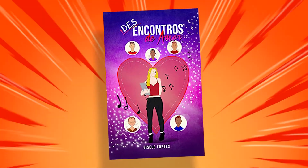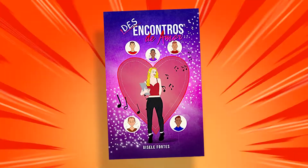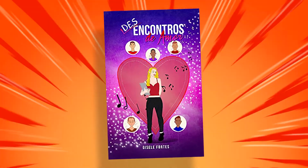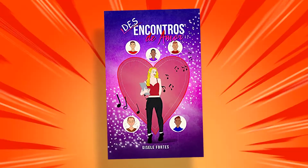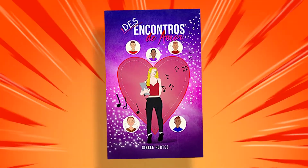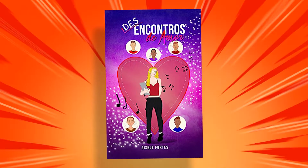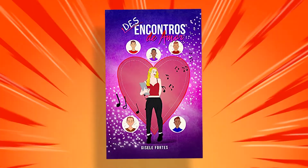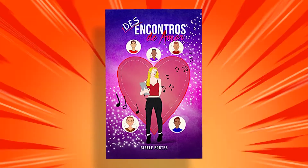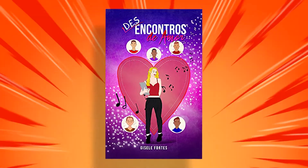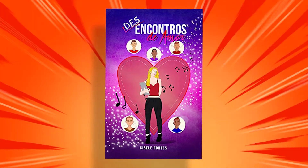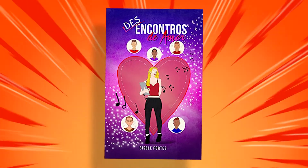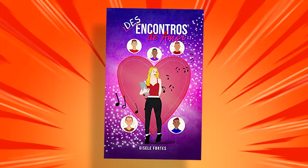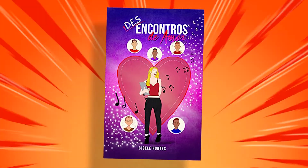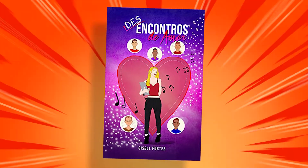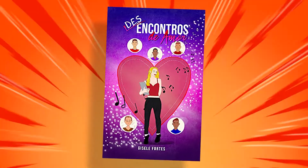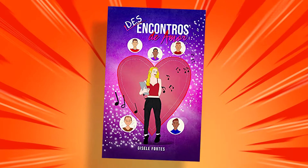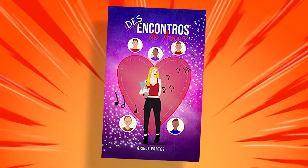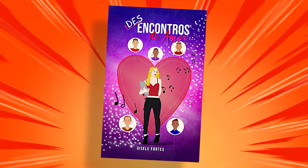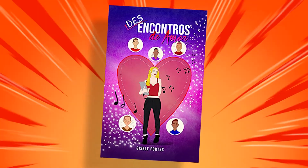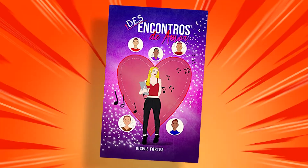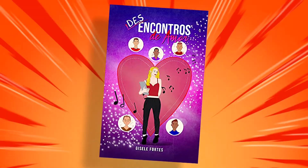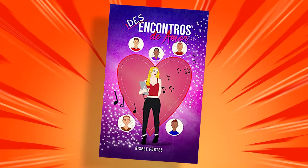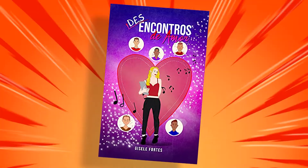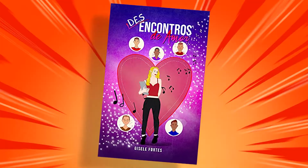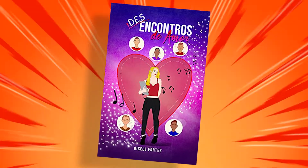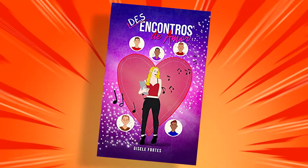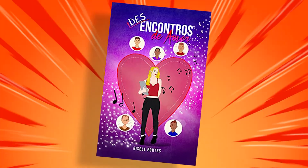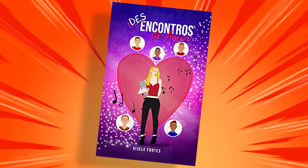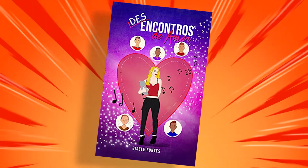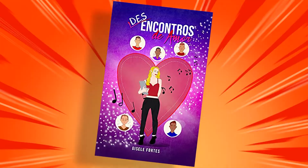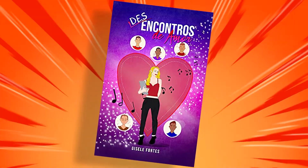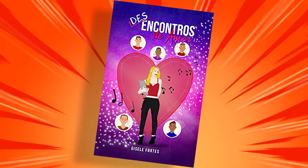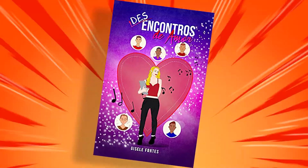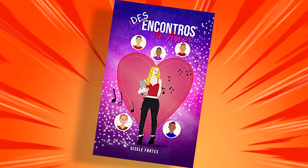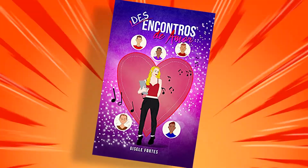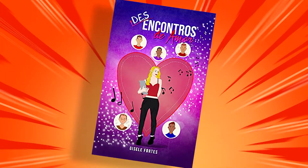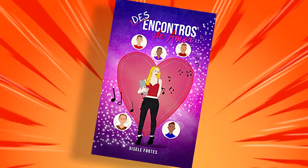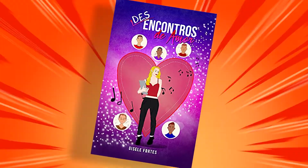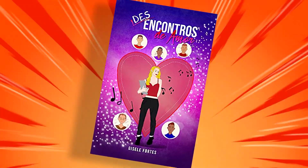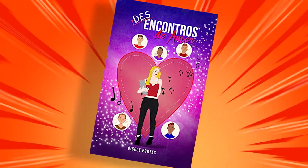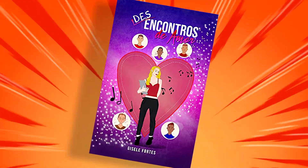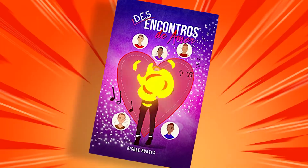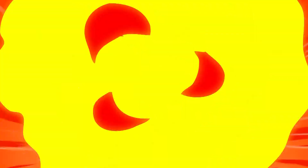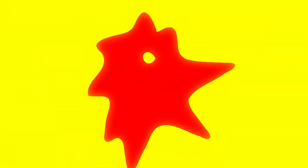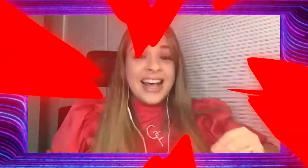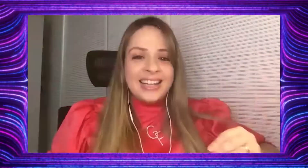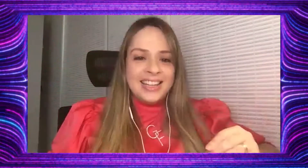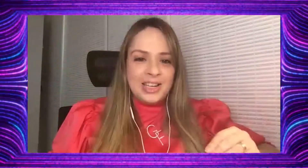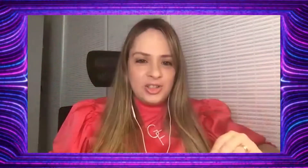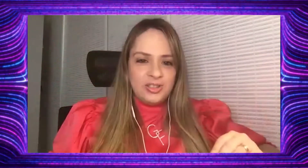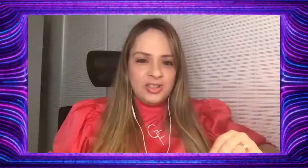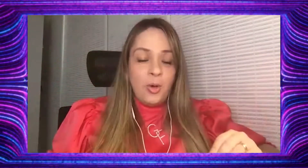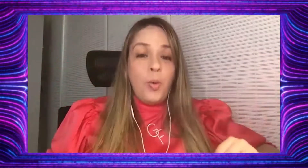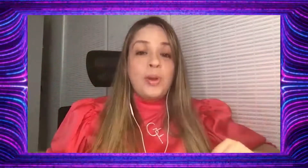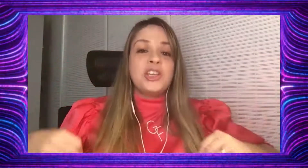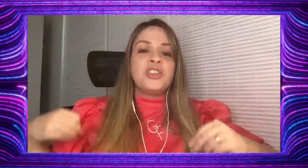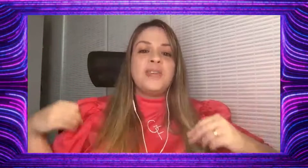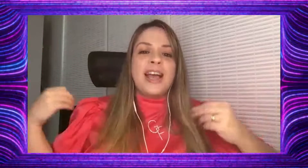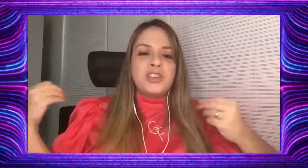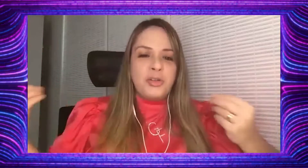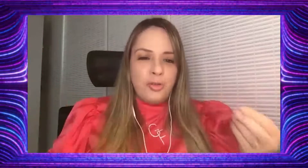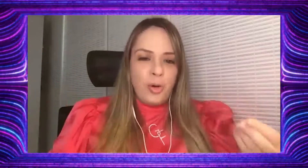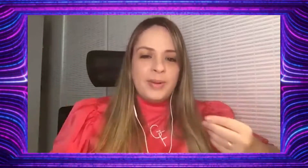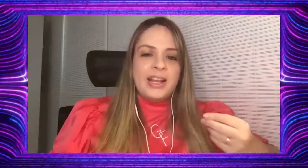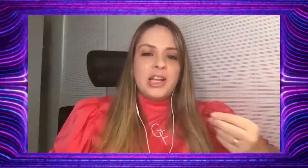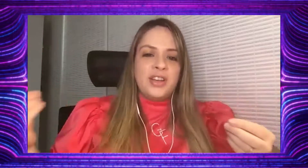Aí ele fala assim, ele tá ali se atracando com uma garota vestida de Yakult. E ele estava pegando a outra garota da sala deles, uma das que